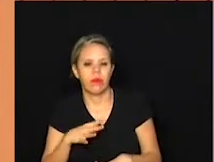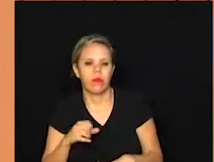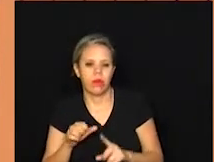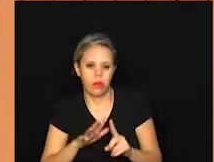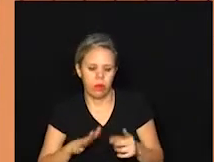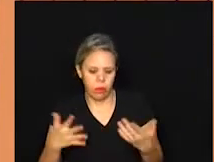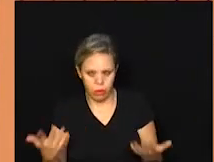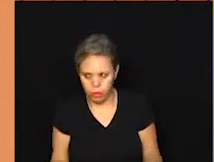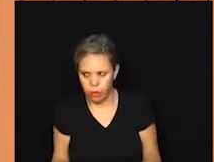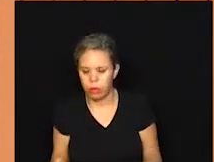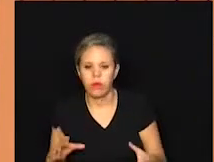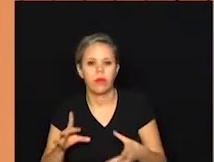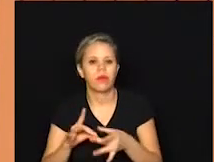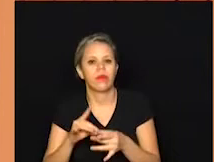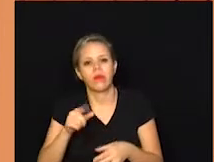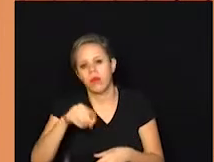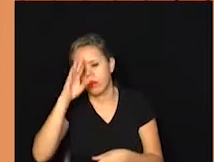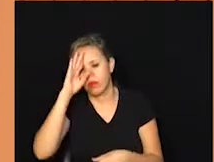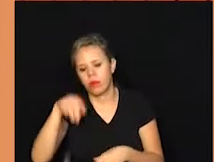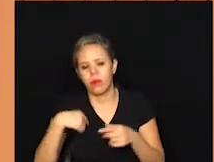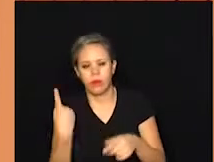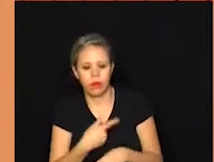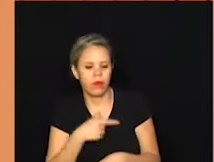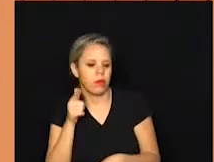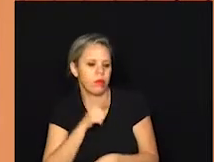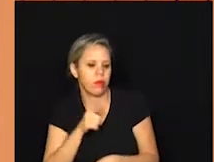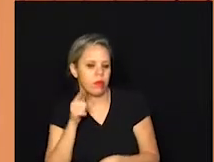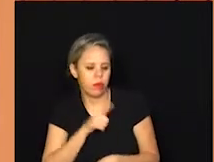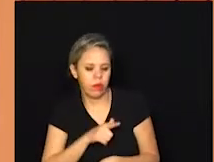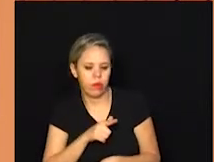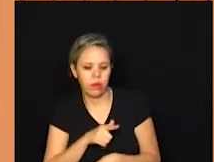mas essa parceria é fundamental para que a gente consiga